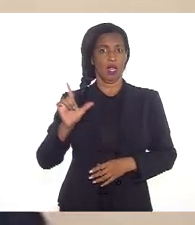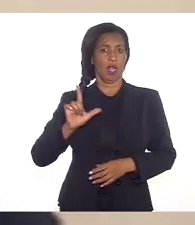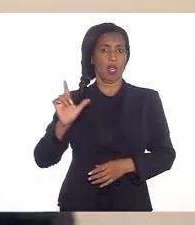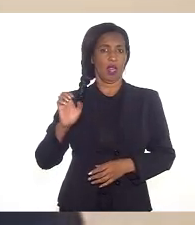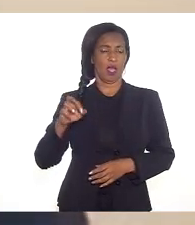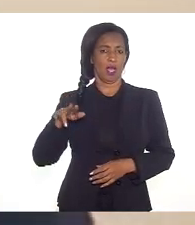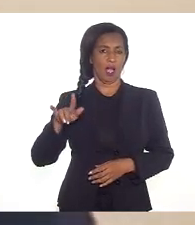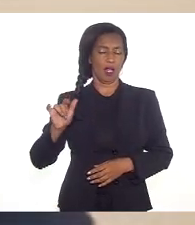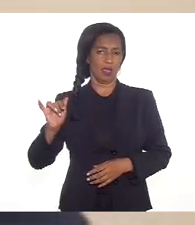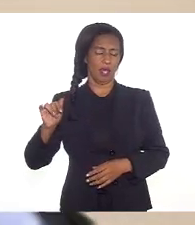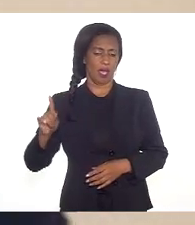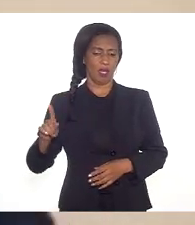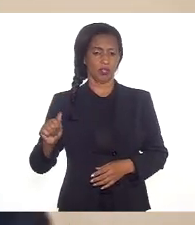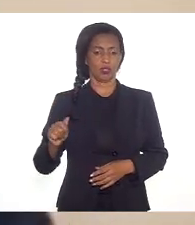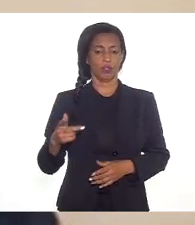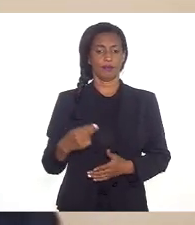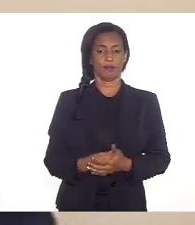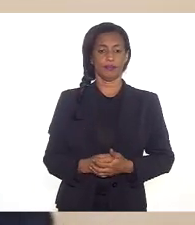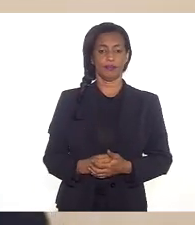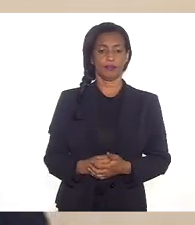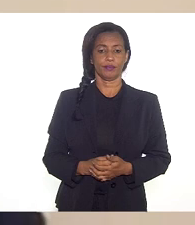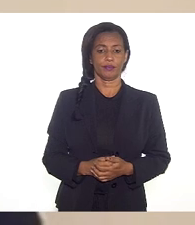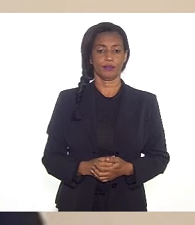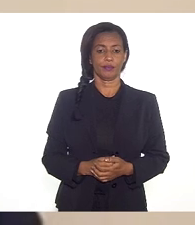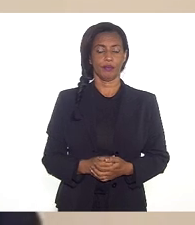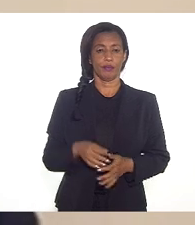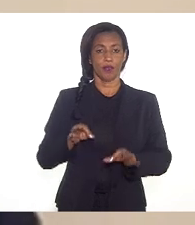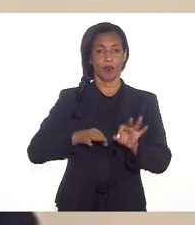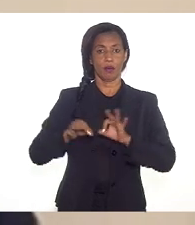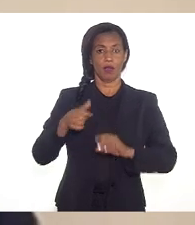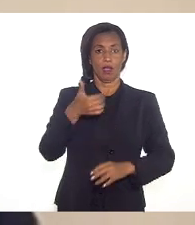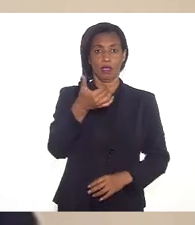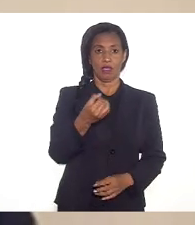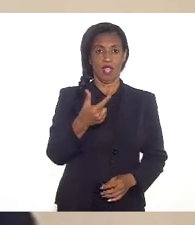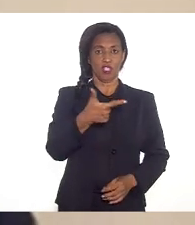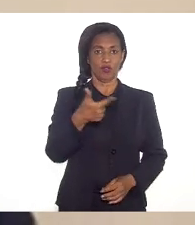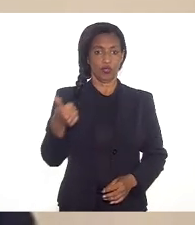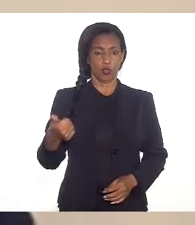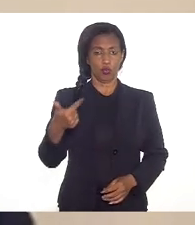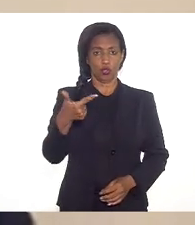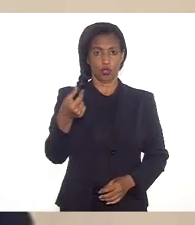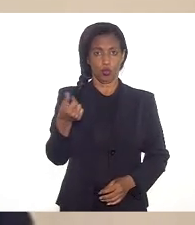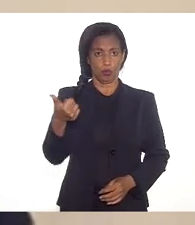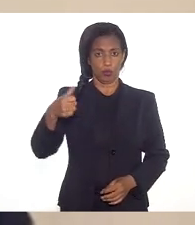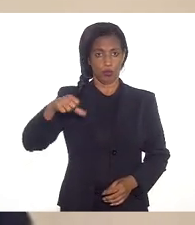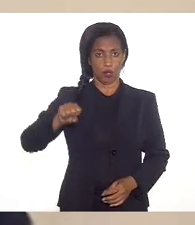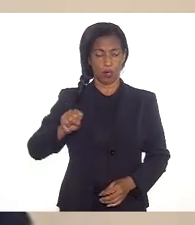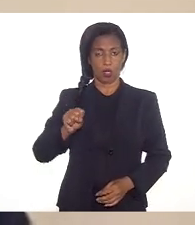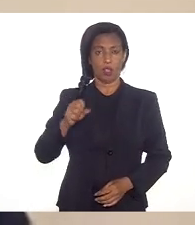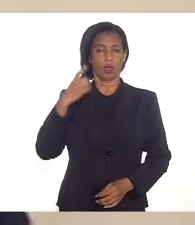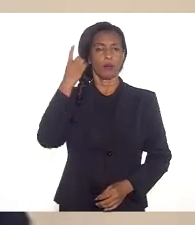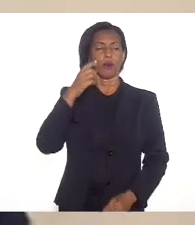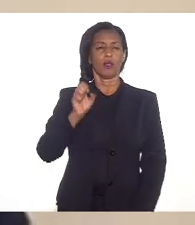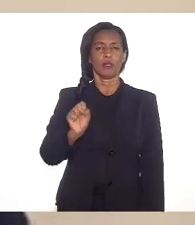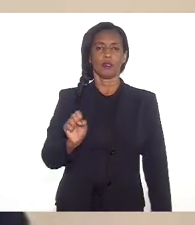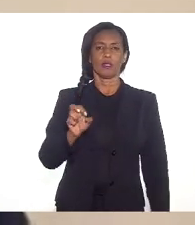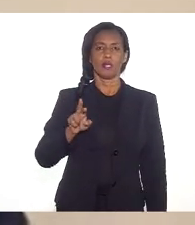33, relator deputado Márcio Pacheco. Projeto de lei 1021 de 19, autoria do deputado Sérgio Fernandes.